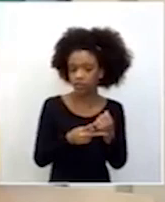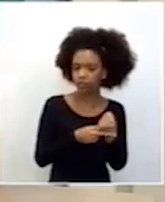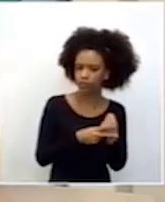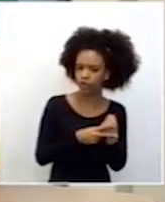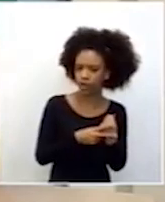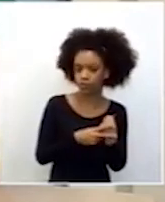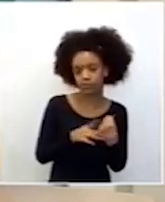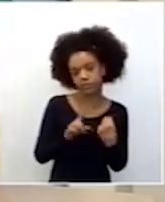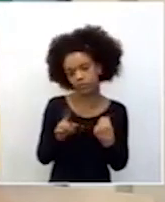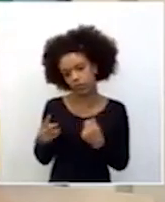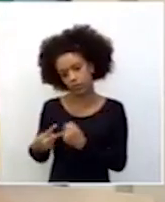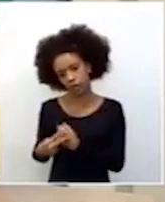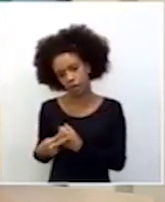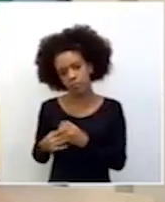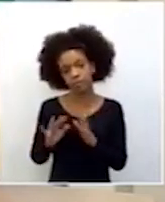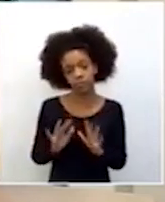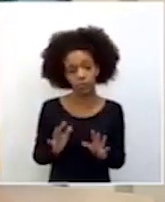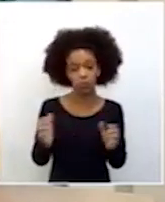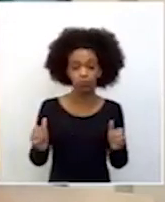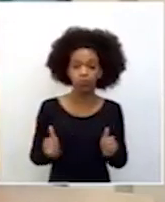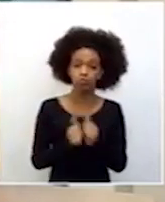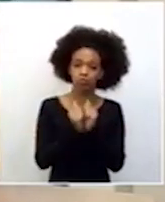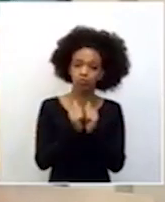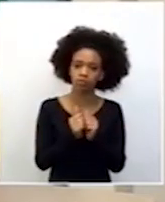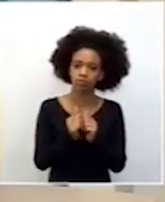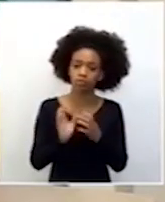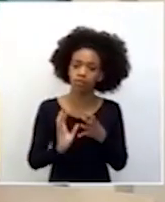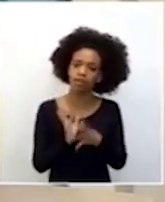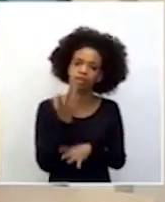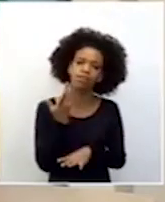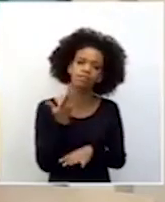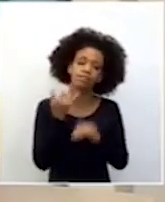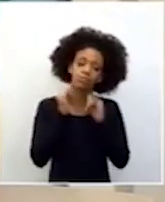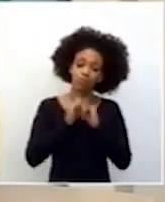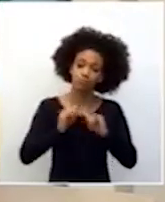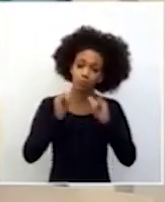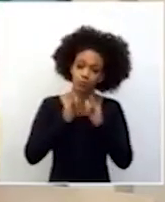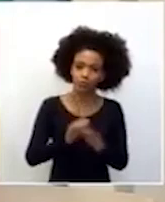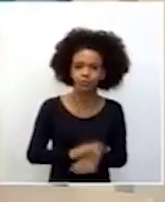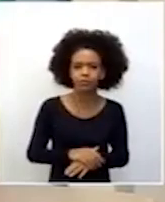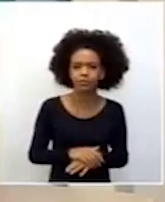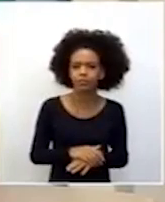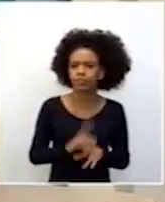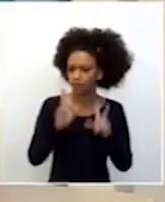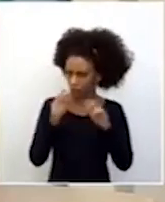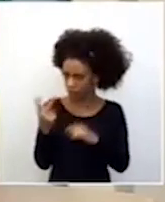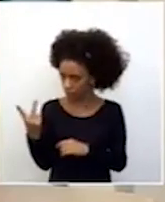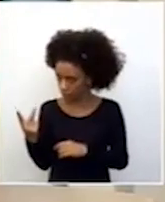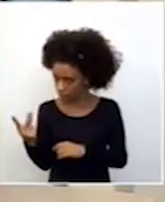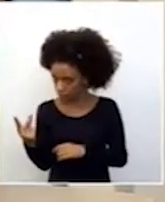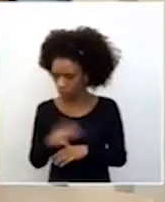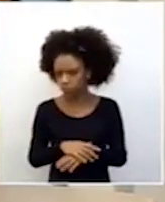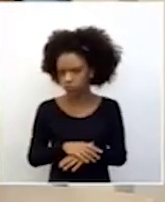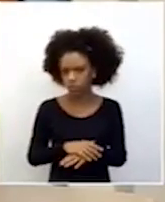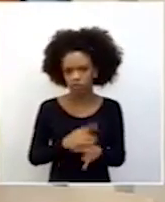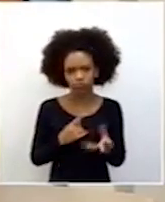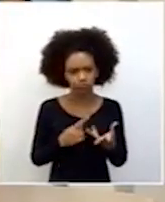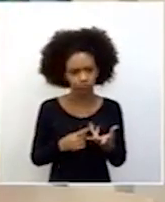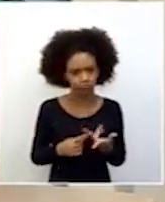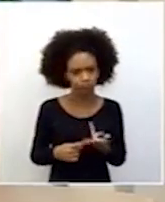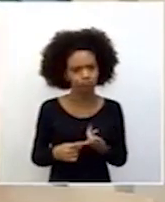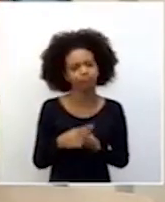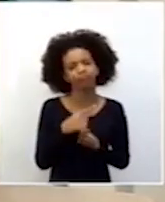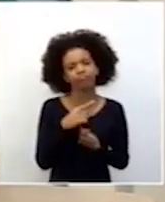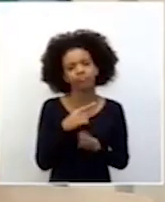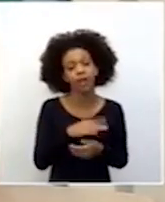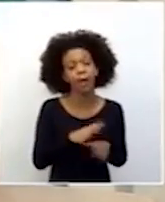verbal juntos, criando aquela mensagem. Esse foi o tema da nossa aula 2. A gente falou de todos esses